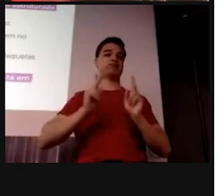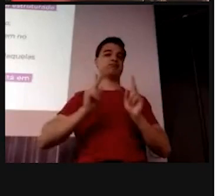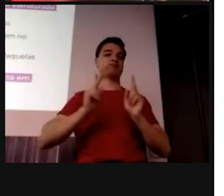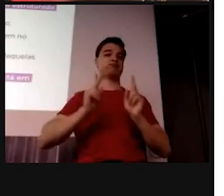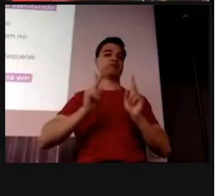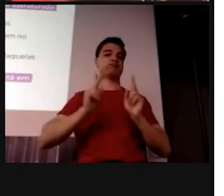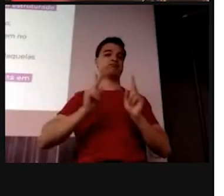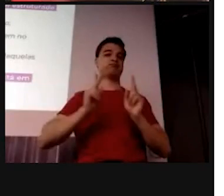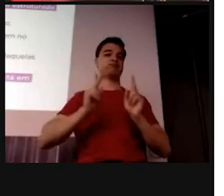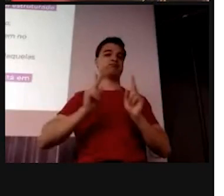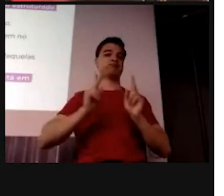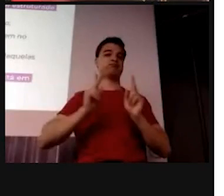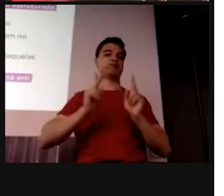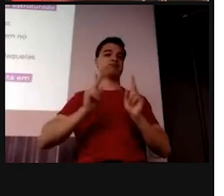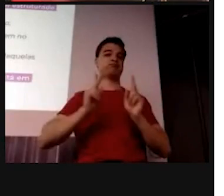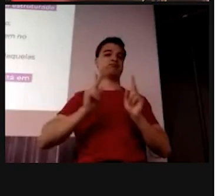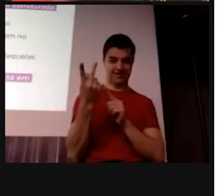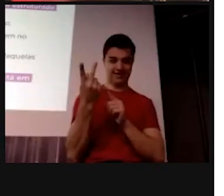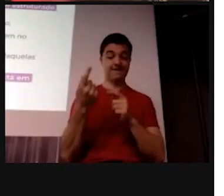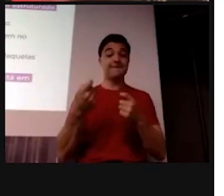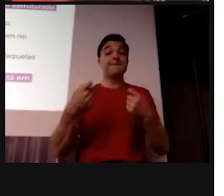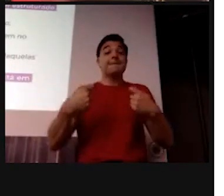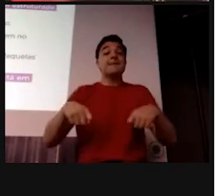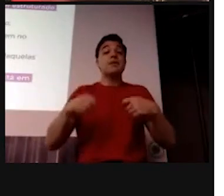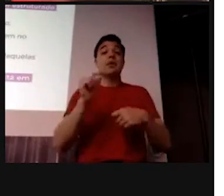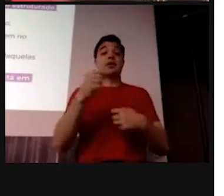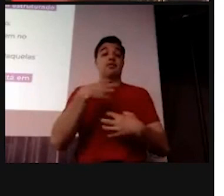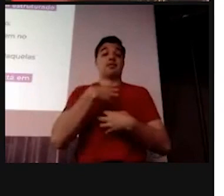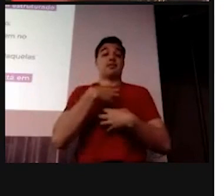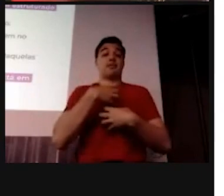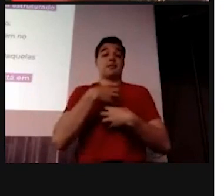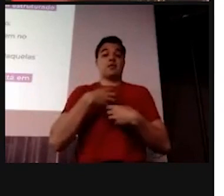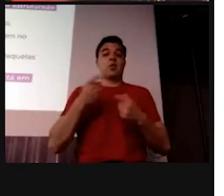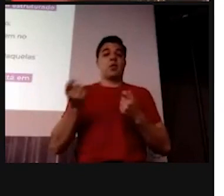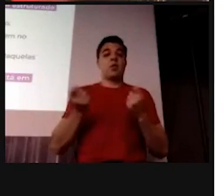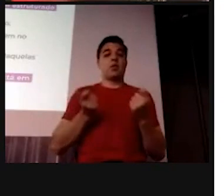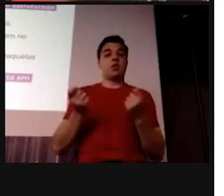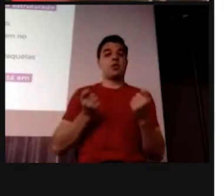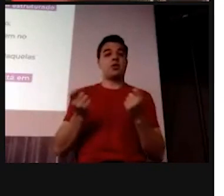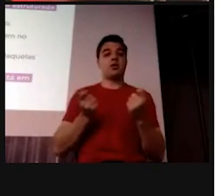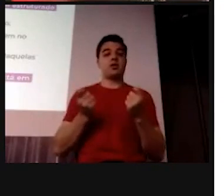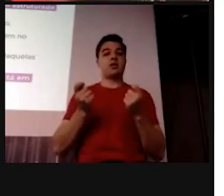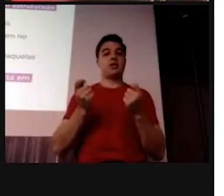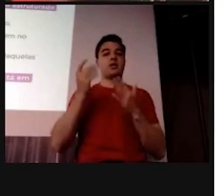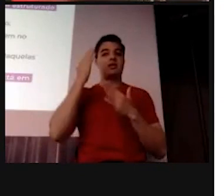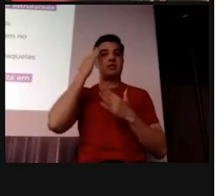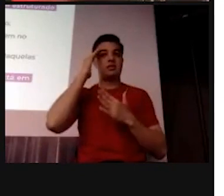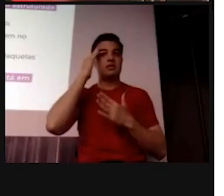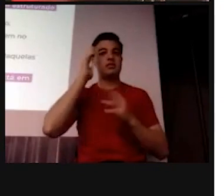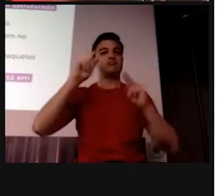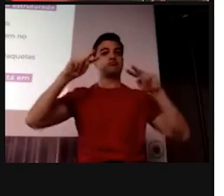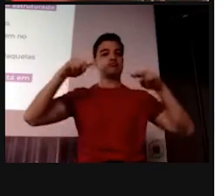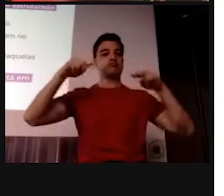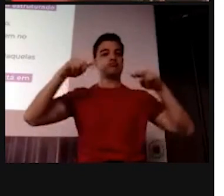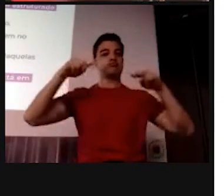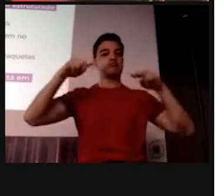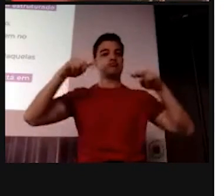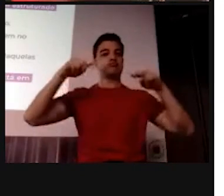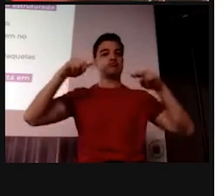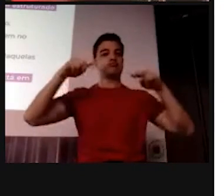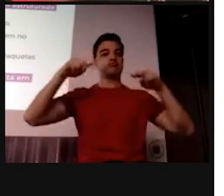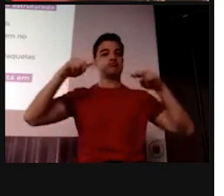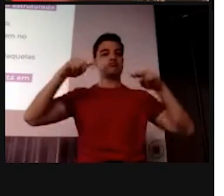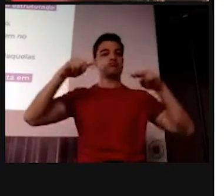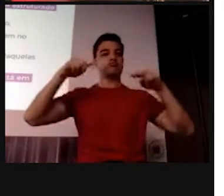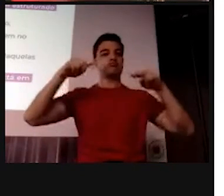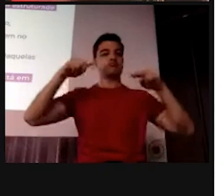sustentabilidade emocional. Está todo mundo esgotado, está todo mundo cansado. Então, precisa olhar para burnout, precisa olhar para os afastamentos,